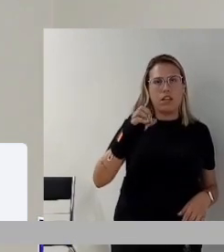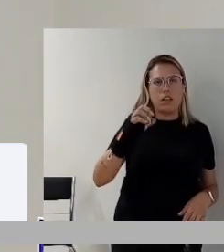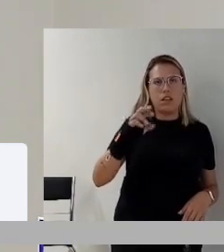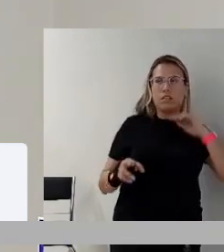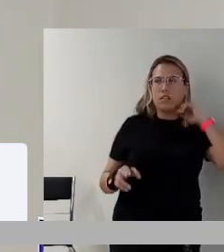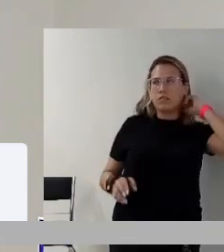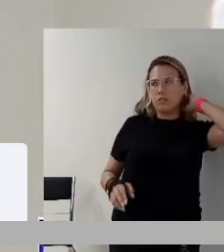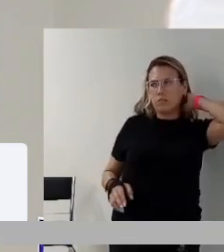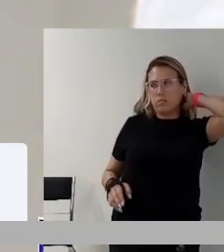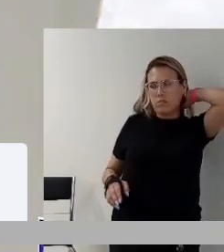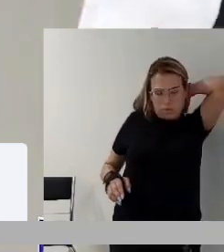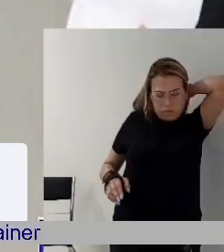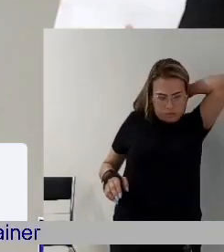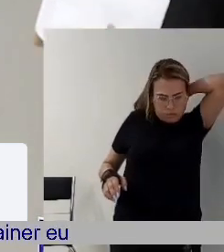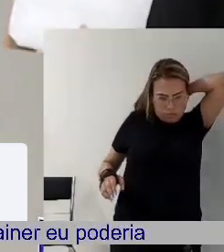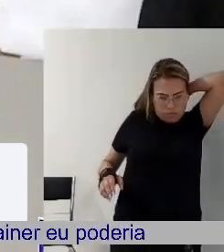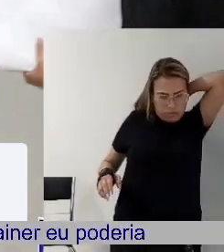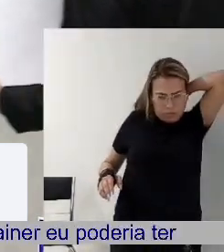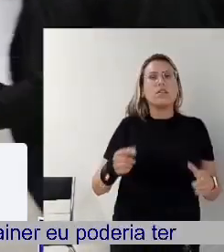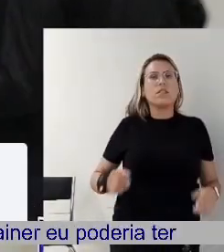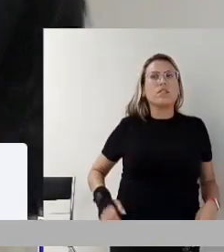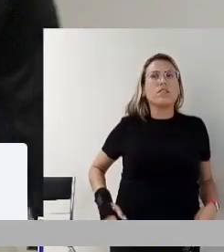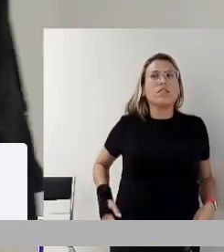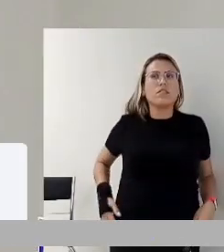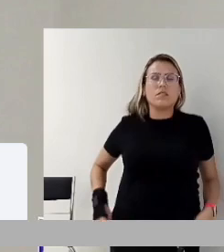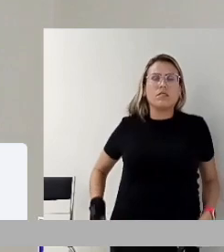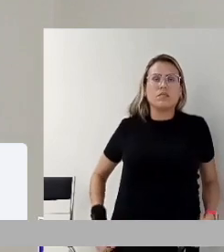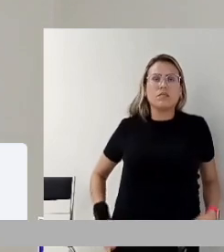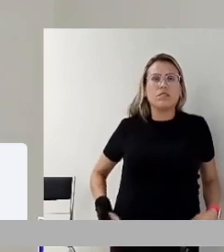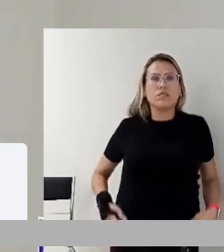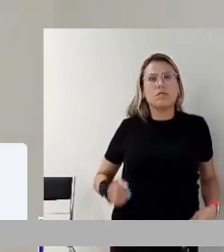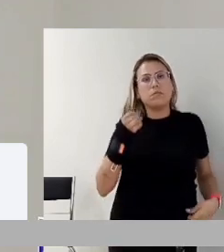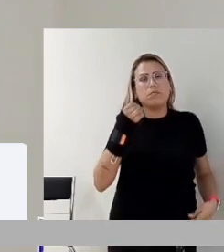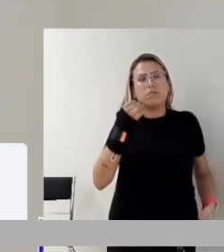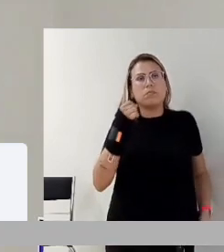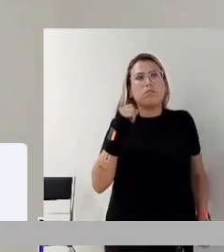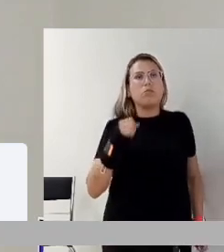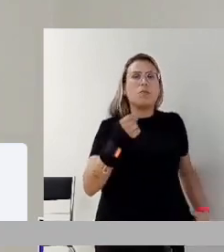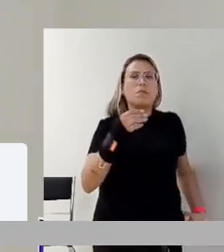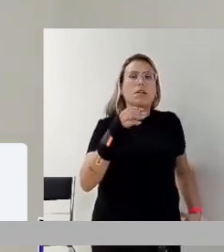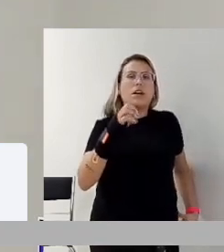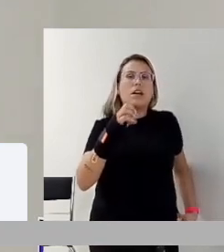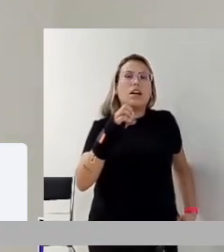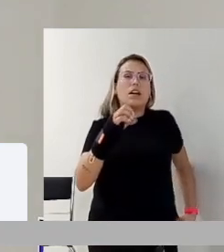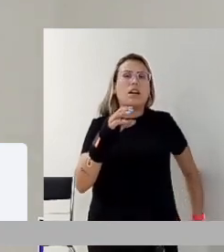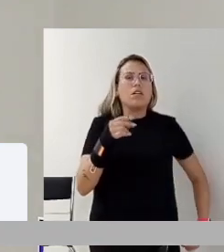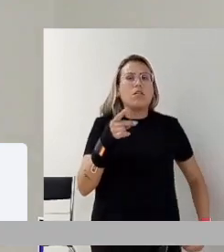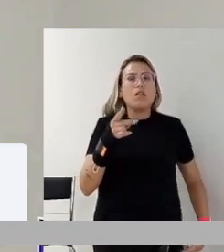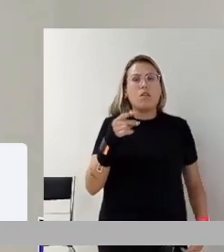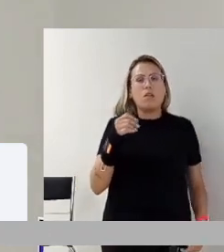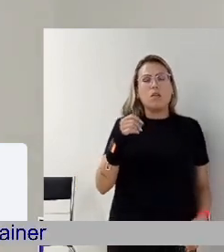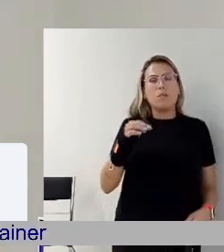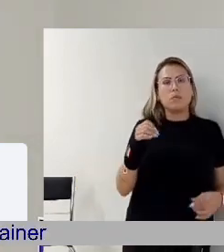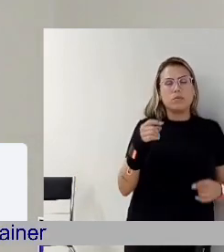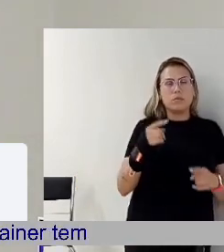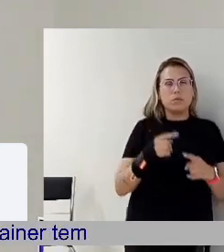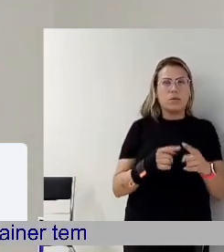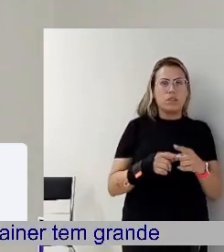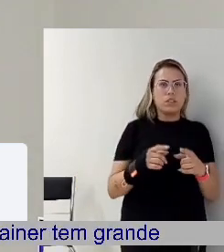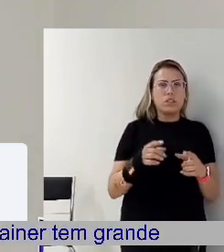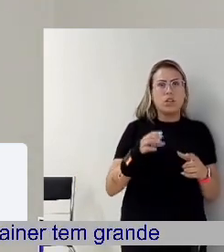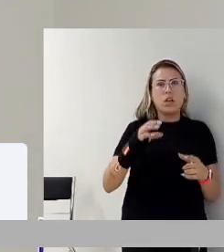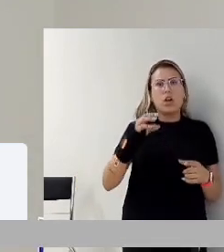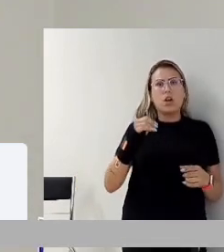esses contêiner eu poderia ter comprado ecoponto mas como a gente comprou esses contêiner tenho tido grande